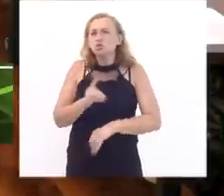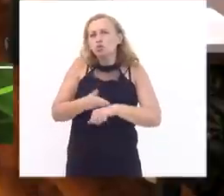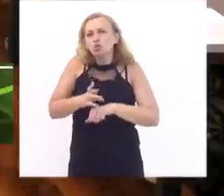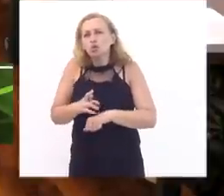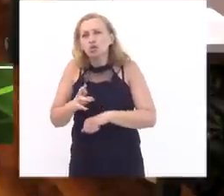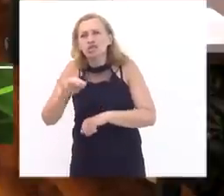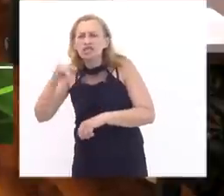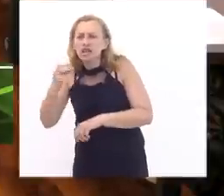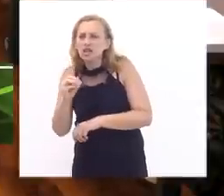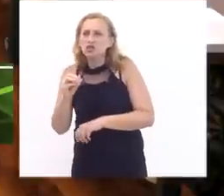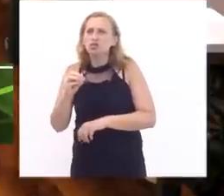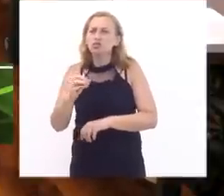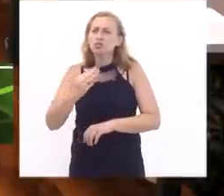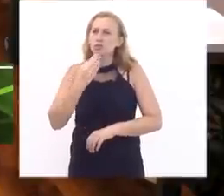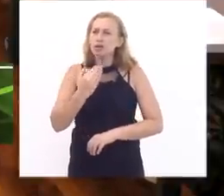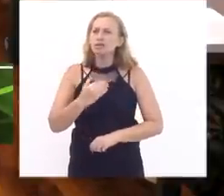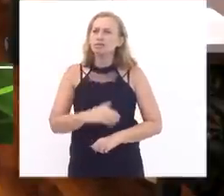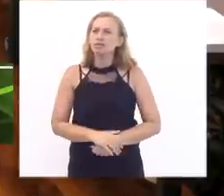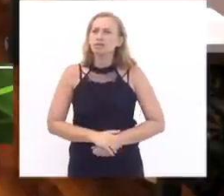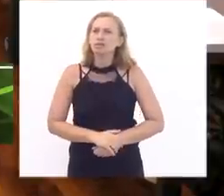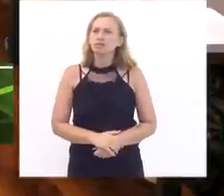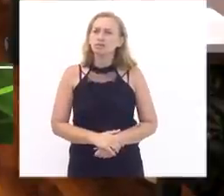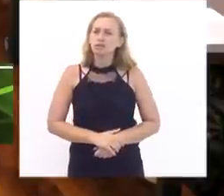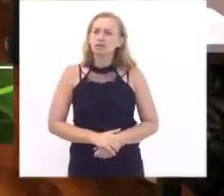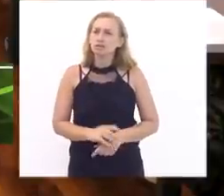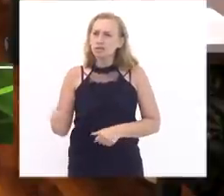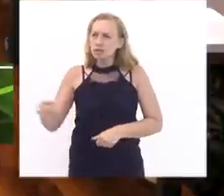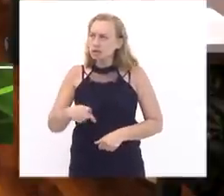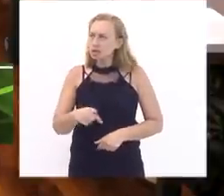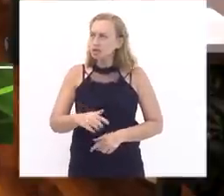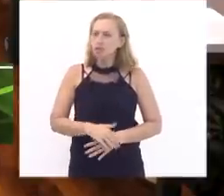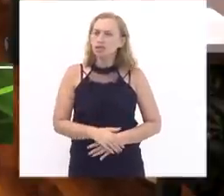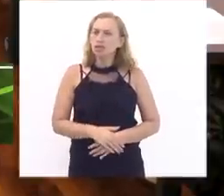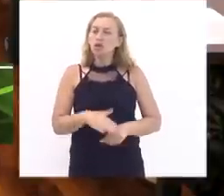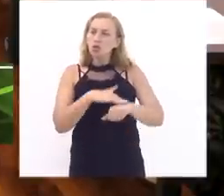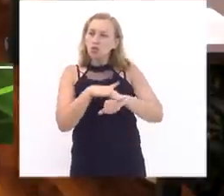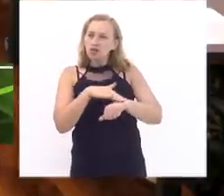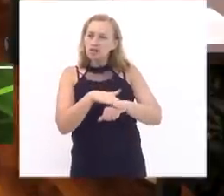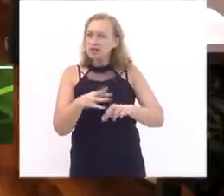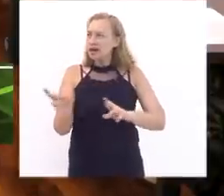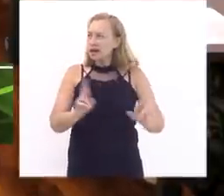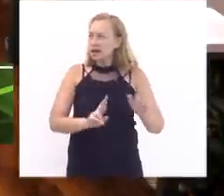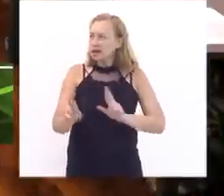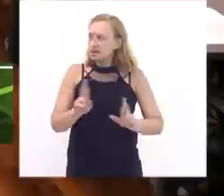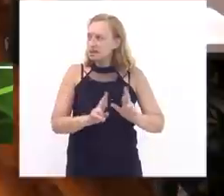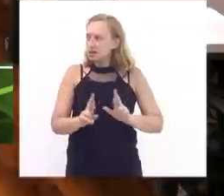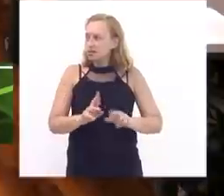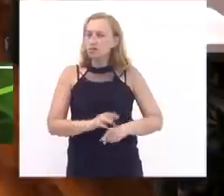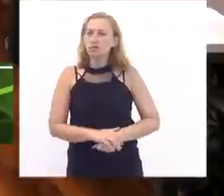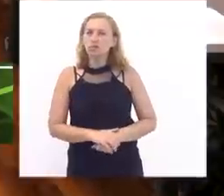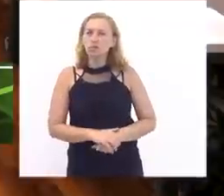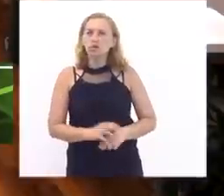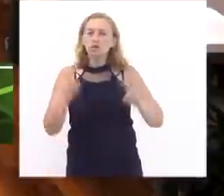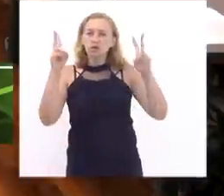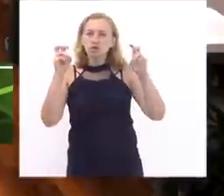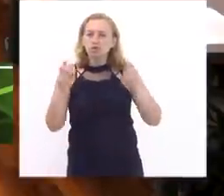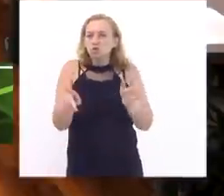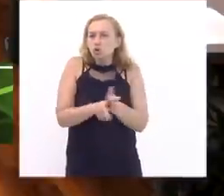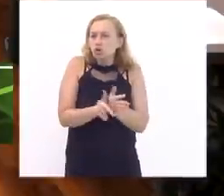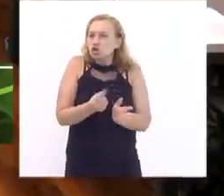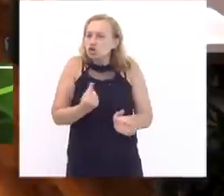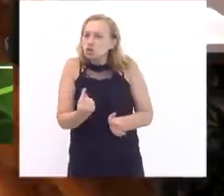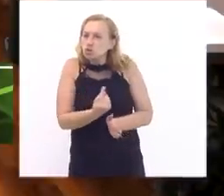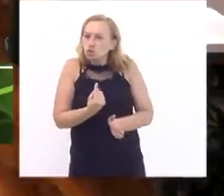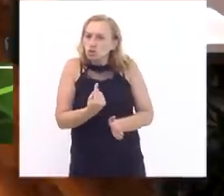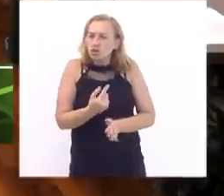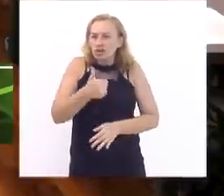fique aqui, por favor, doutor Sérgio. Então, a gente tem conversado em relação à questão, projeto nosso que trata